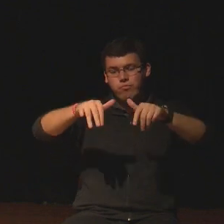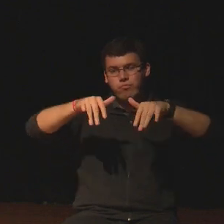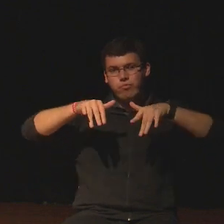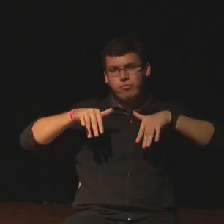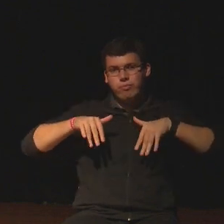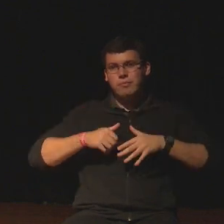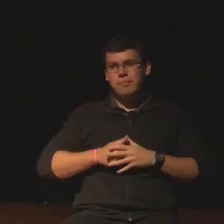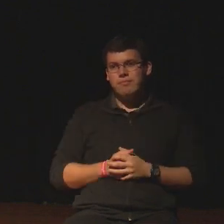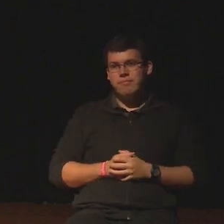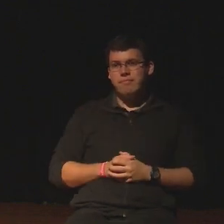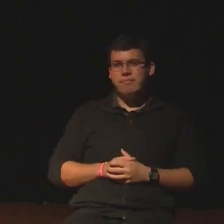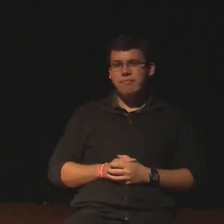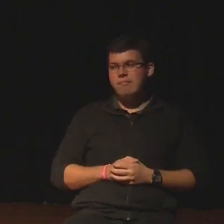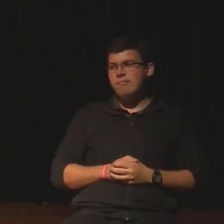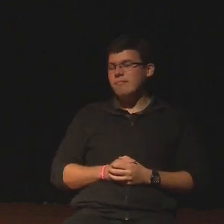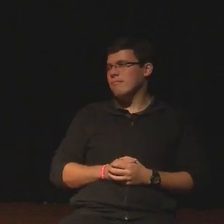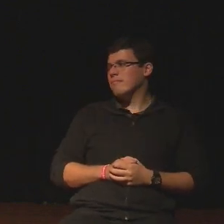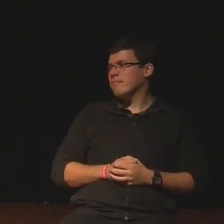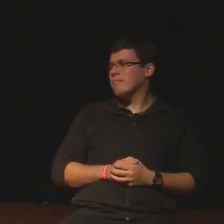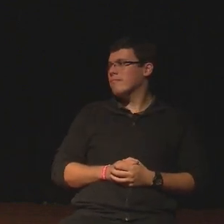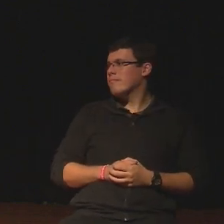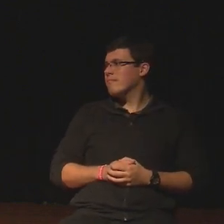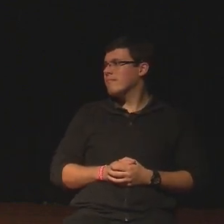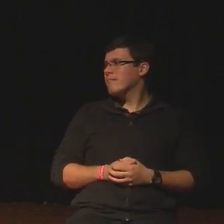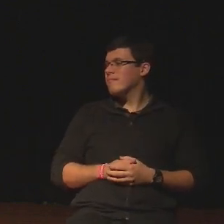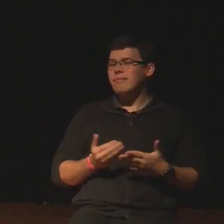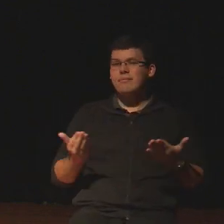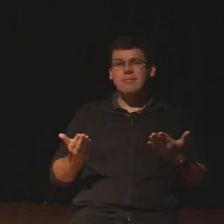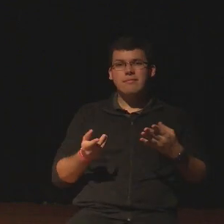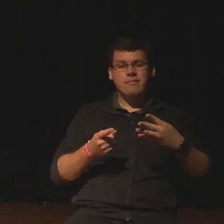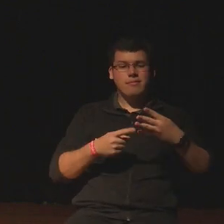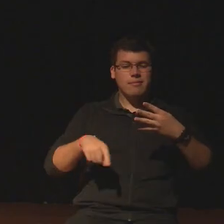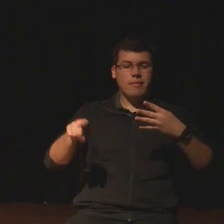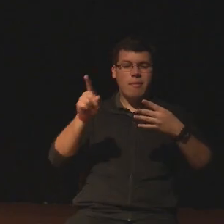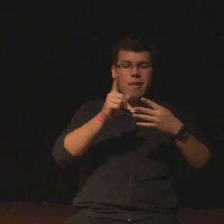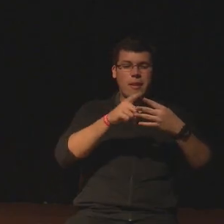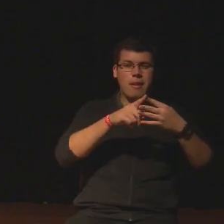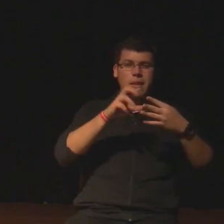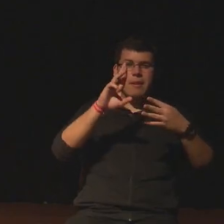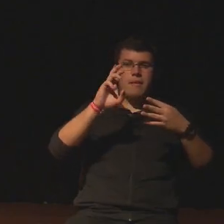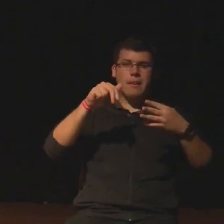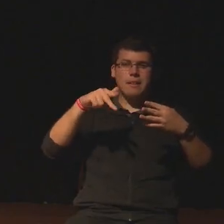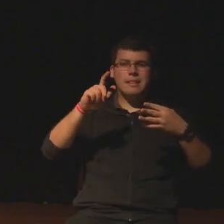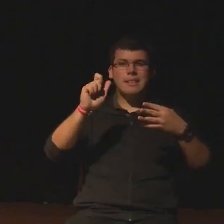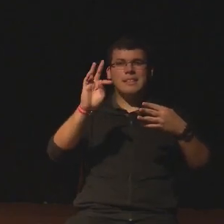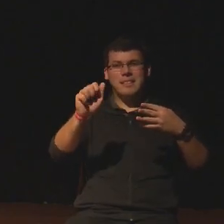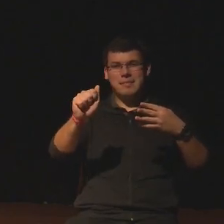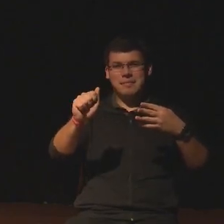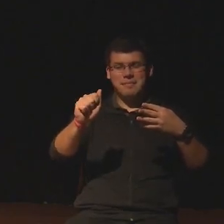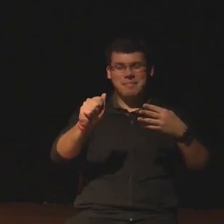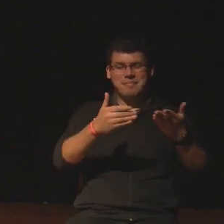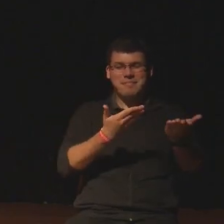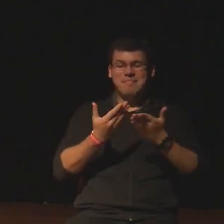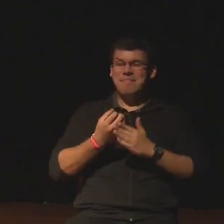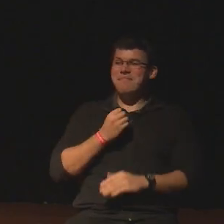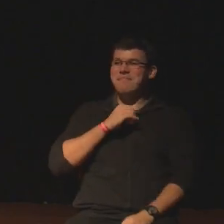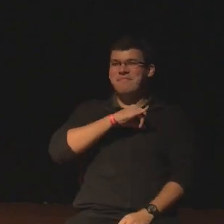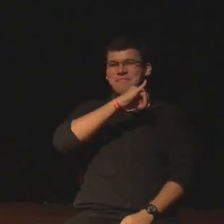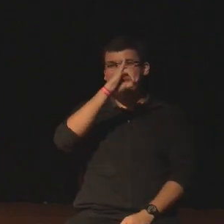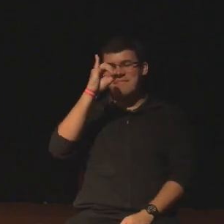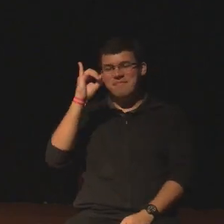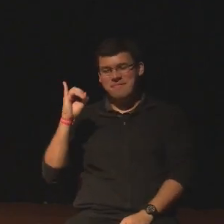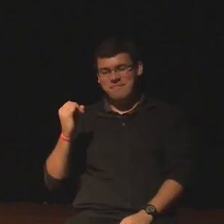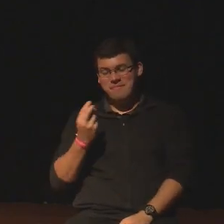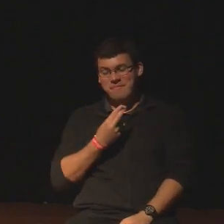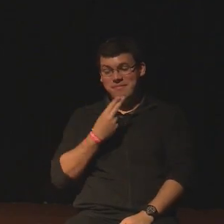Você é? Então, Renata Almeida, é isso? Por favor. Oi, eu sou a Renata.